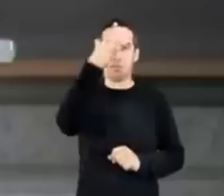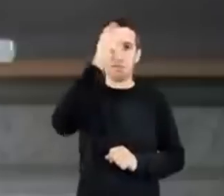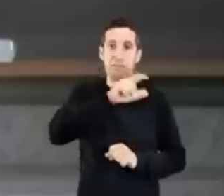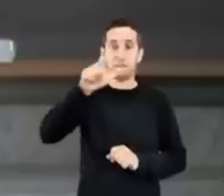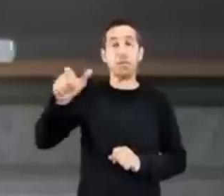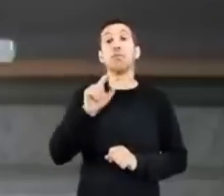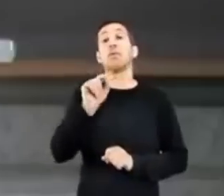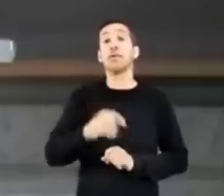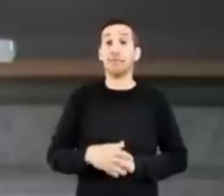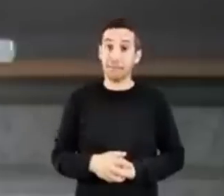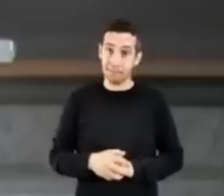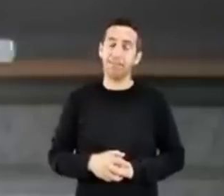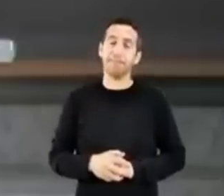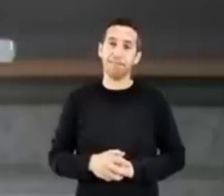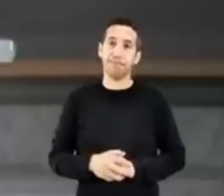disse